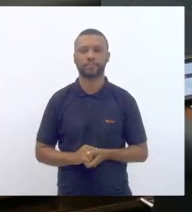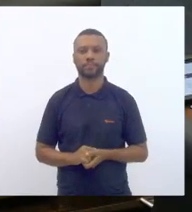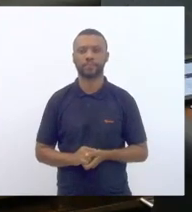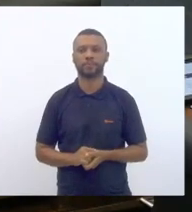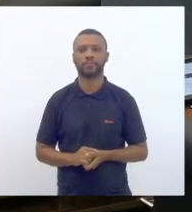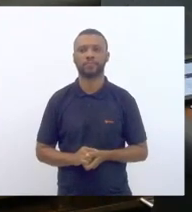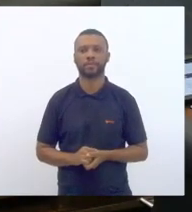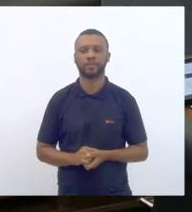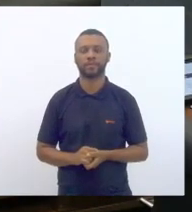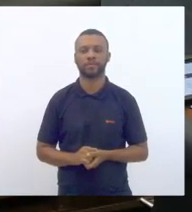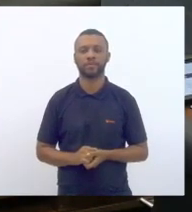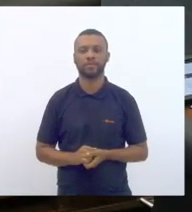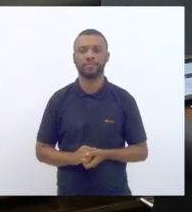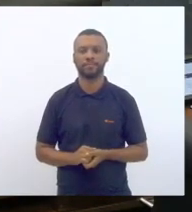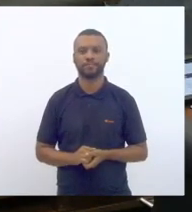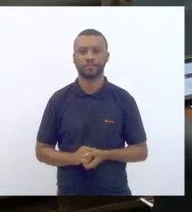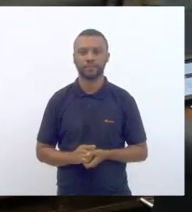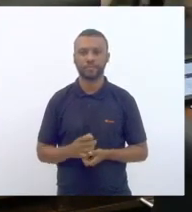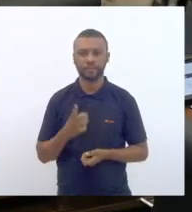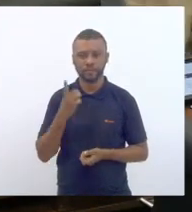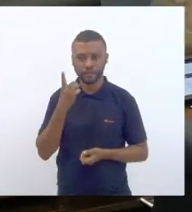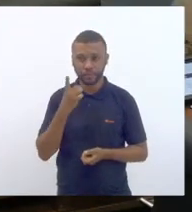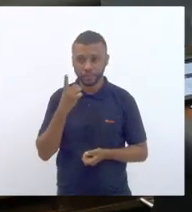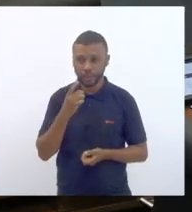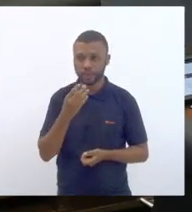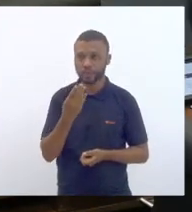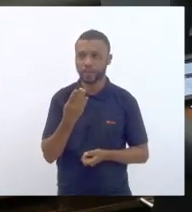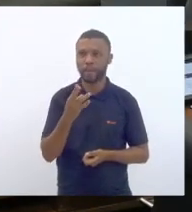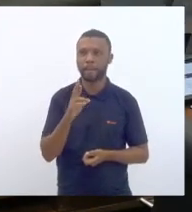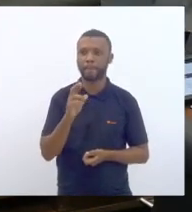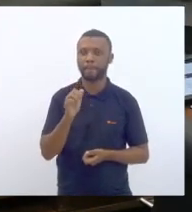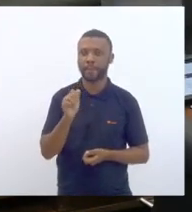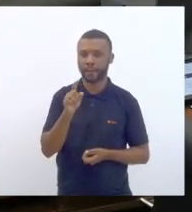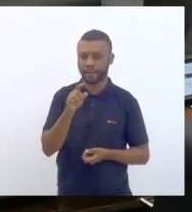Favorável. Deputado Brazão.